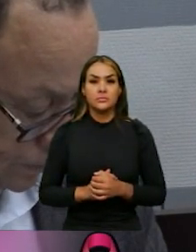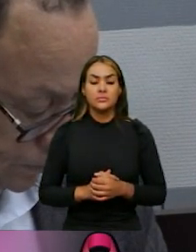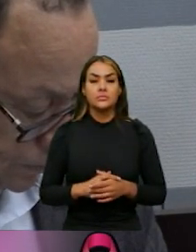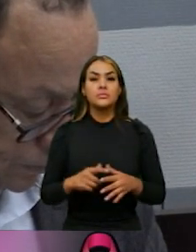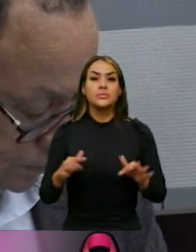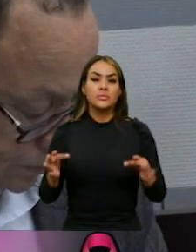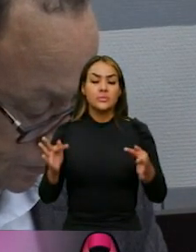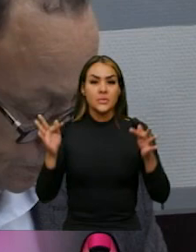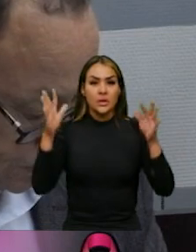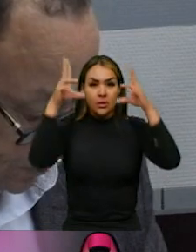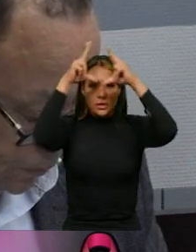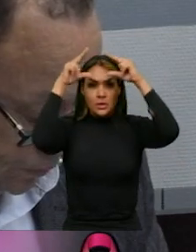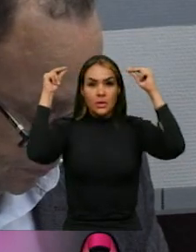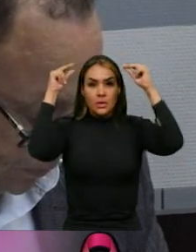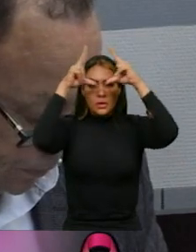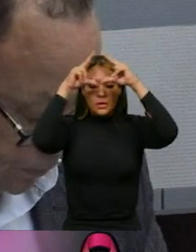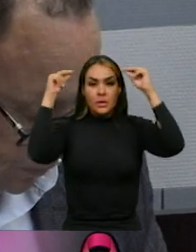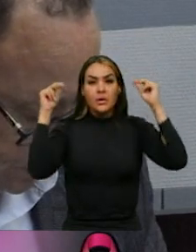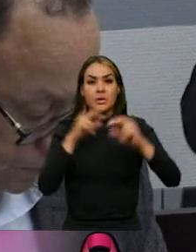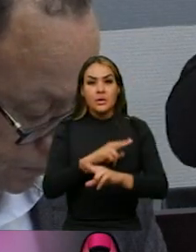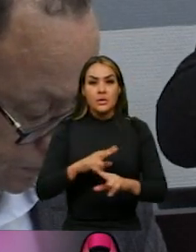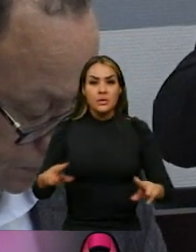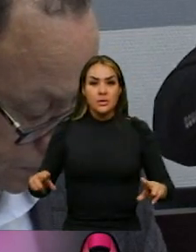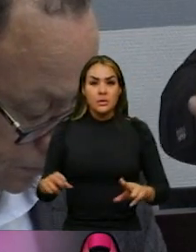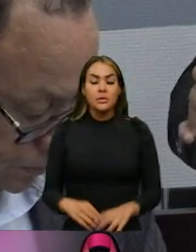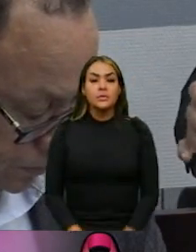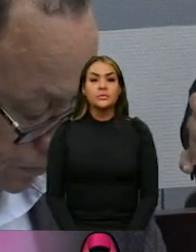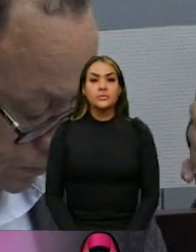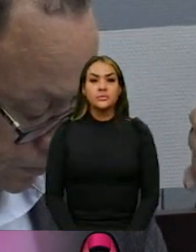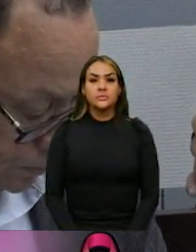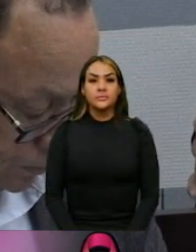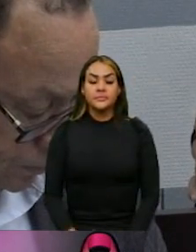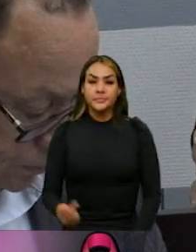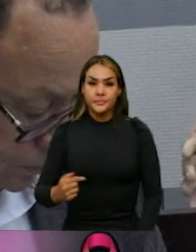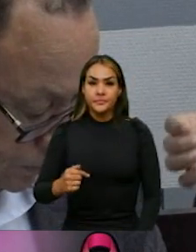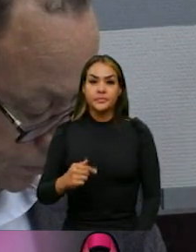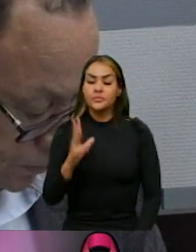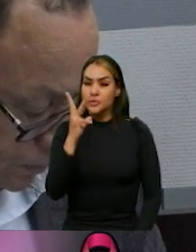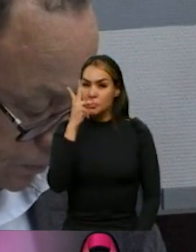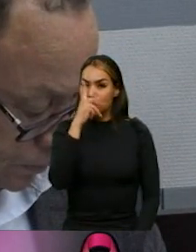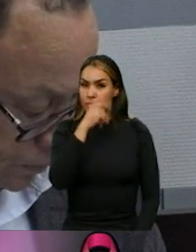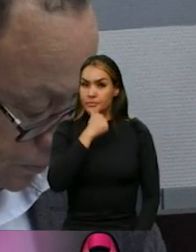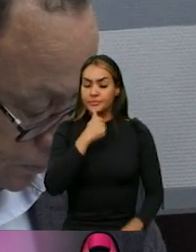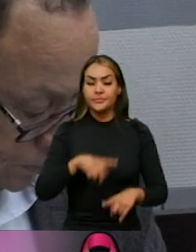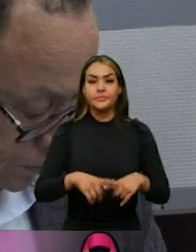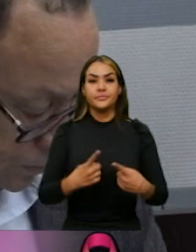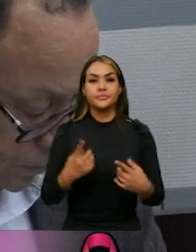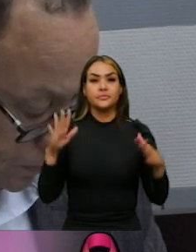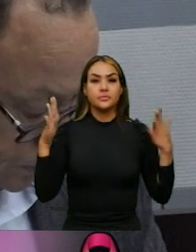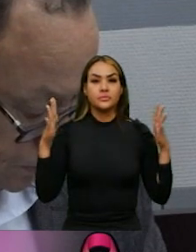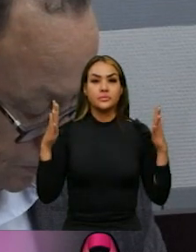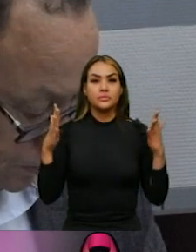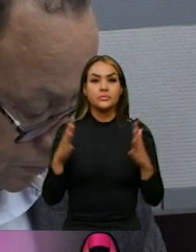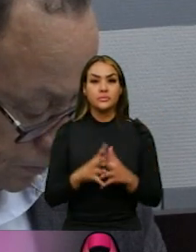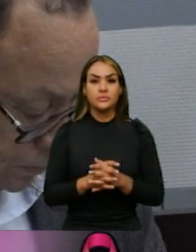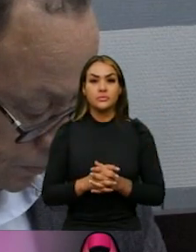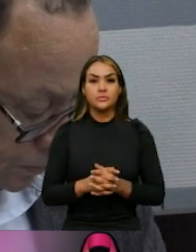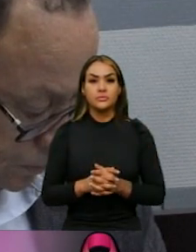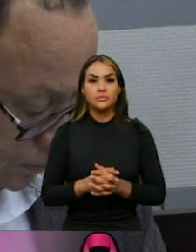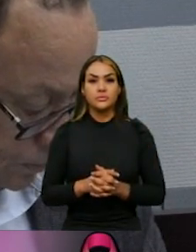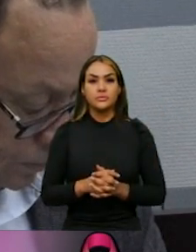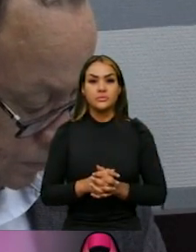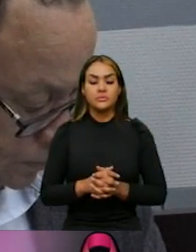técnicas de enfermagem, enfermeiros, auxiliares, né? E aqui demorou um pouquinho, mas parabenizar aí, eu acho que é um